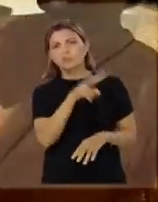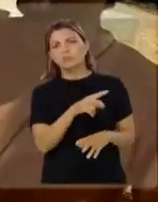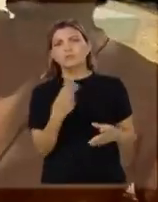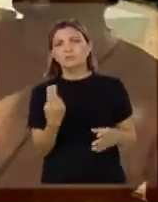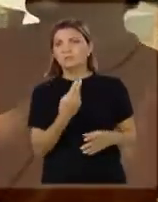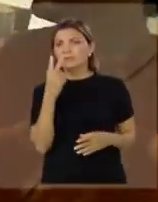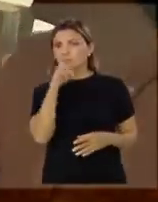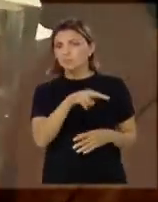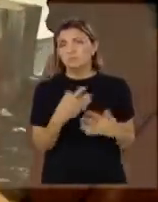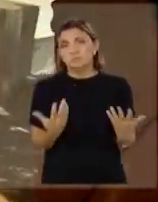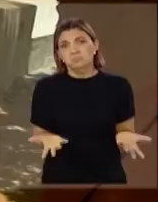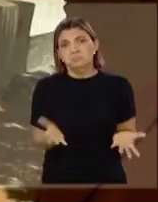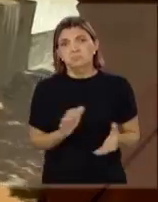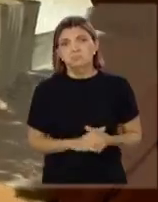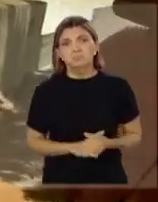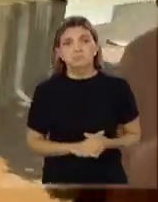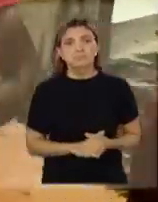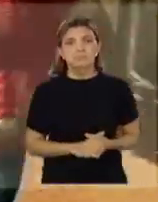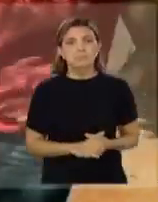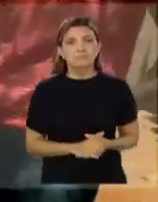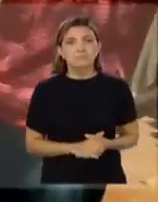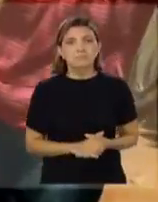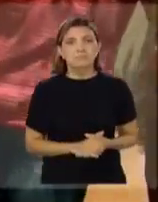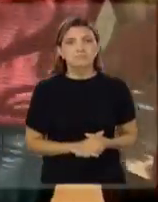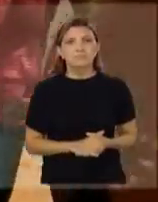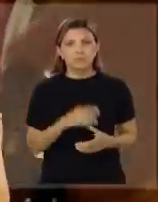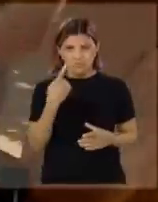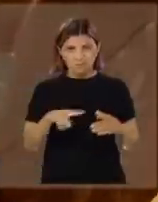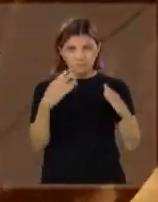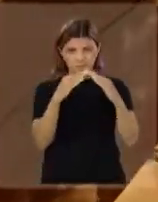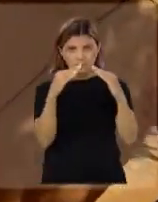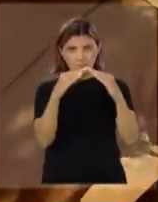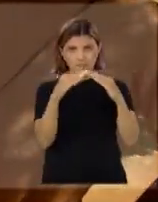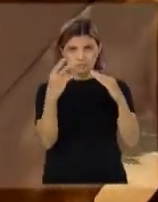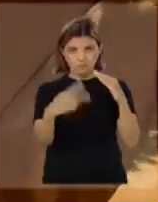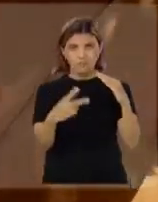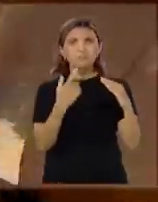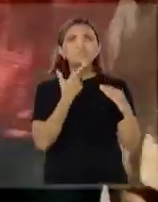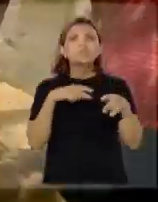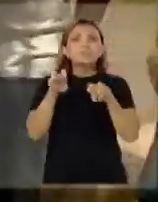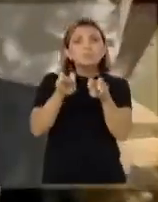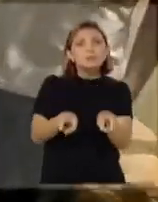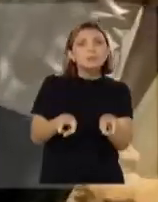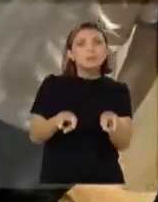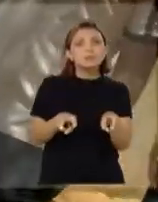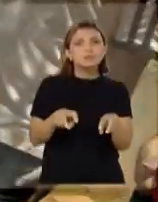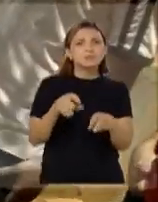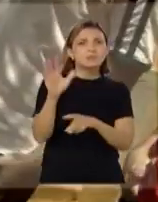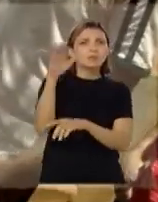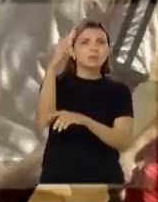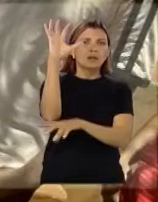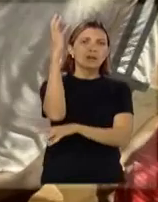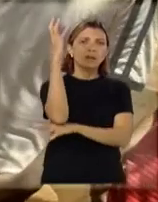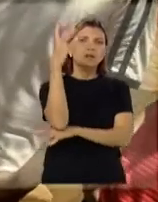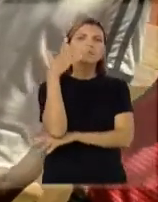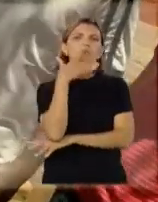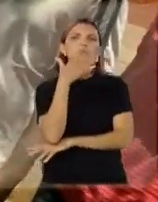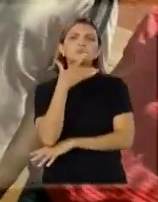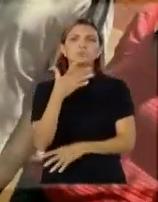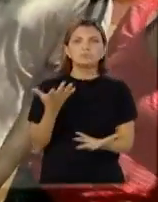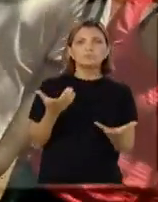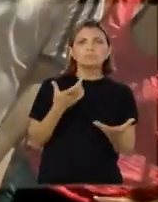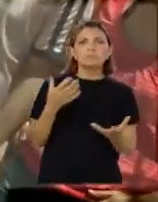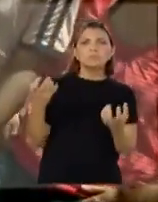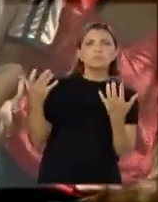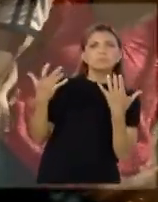Que delícia! É pena que a gente não vai ver, né? Será que a gente não vai ver? Ah, aqui é a sua casa? Porque a gente sentou